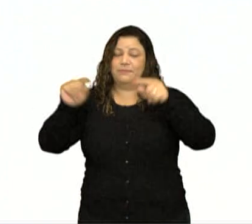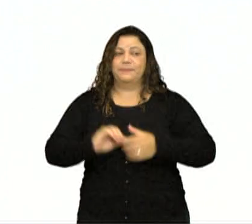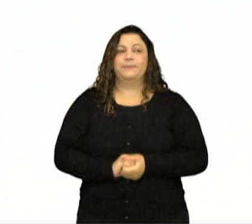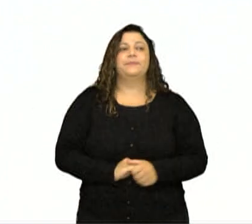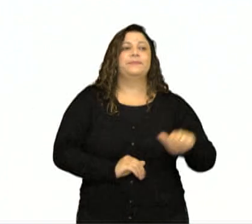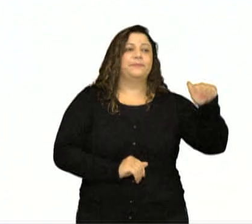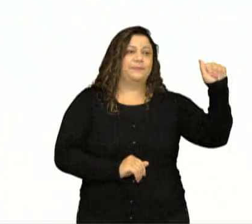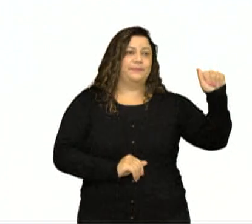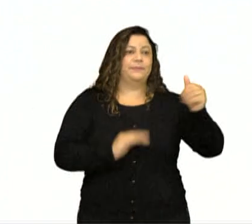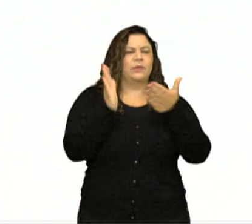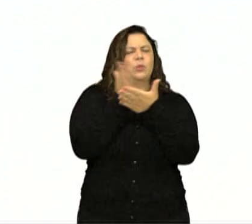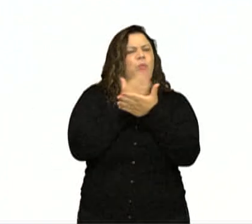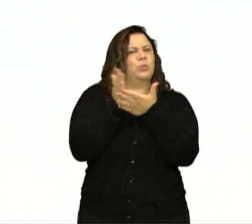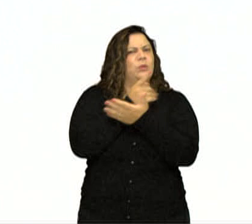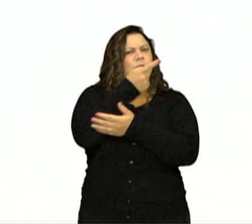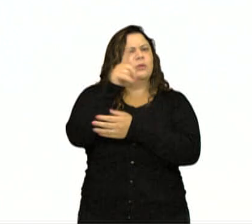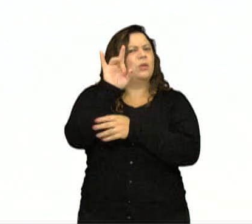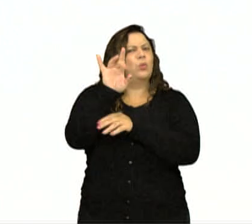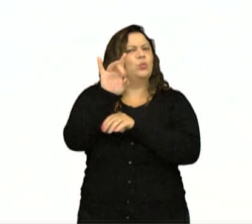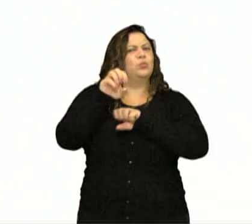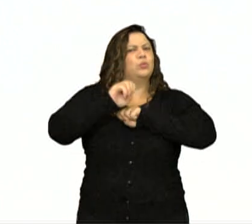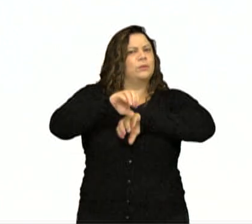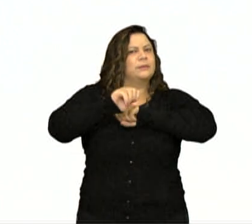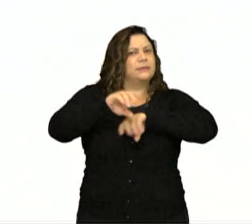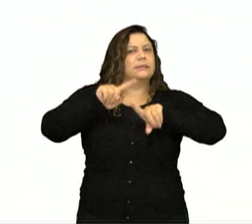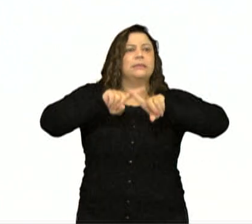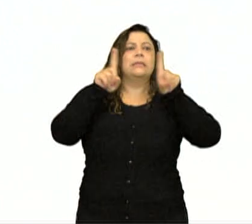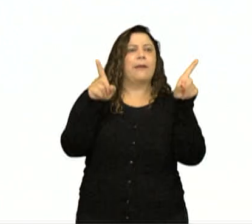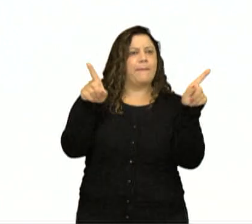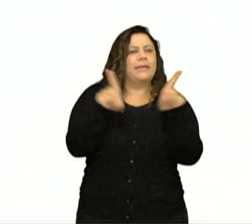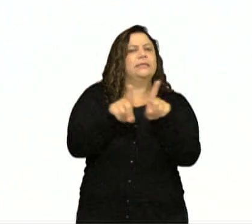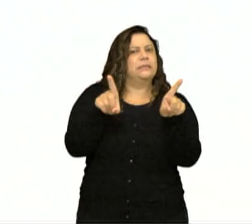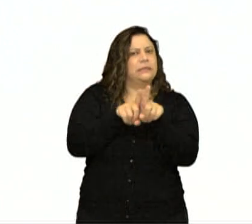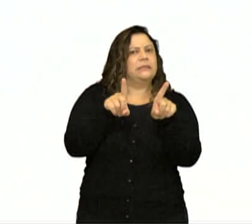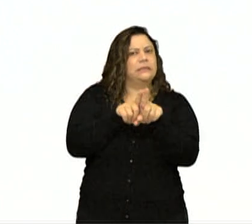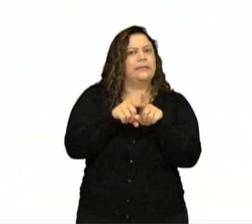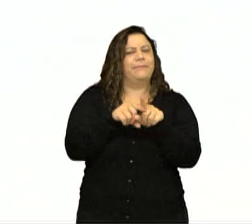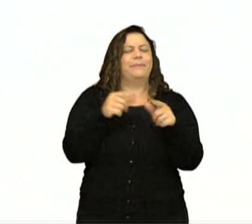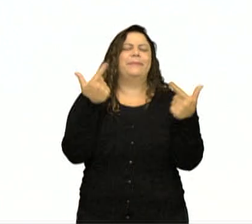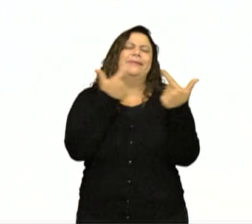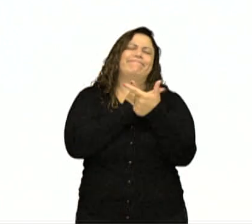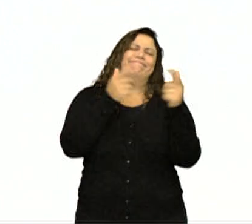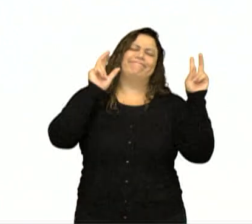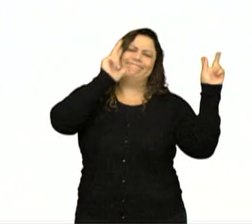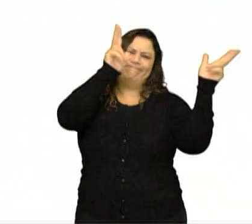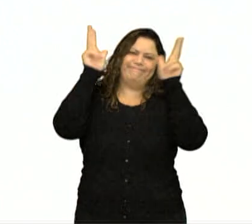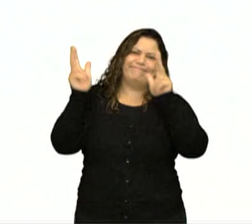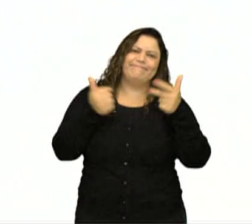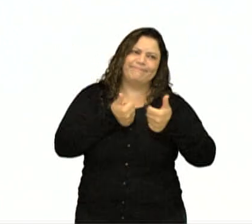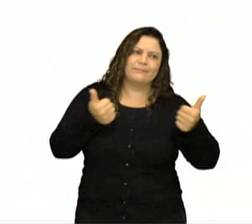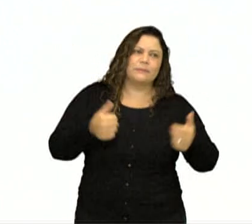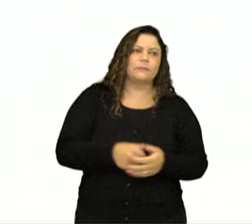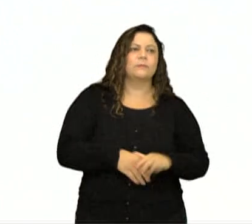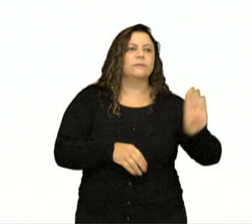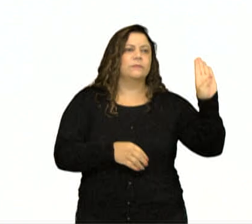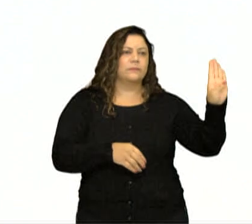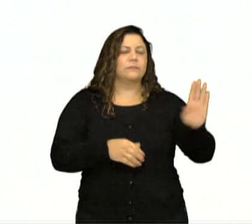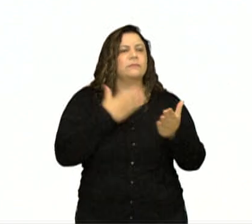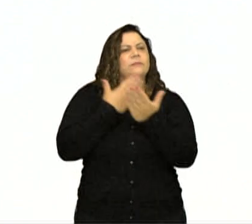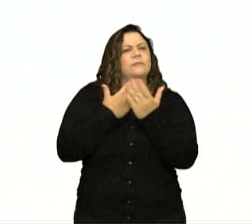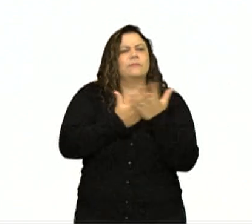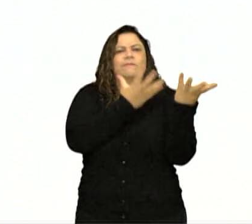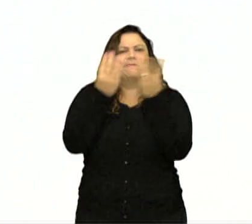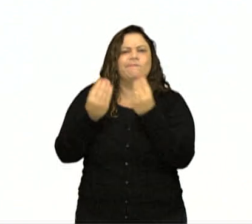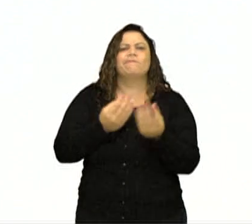Os livros não só instruem, mas também divertem. B. Ele estudou muito, portanto conhece o